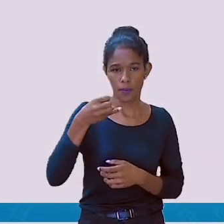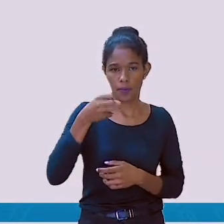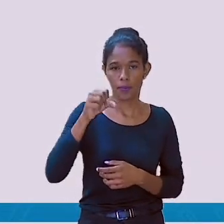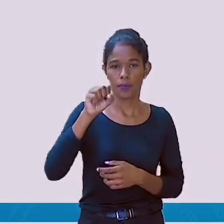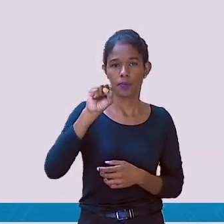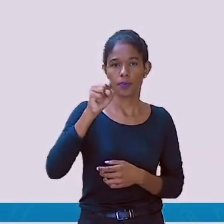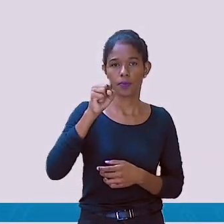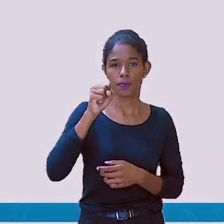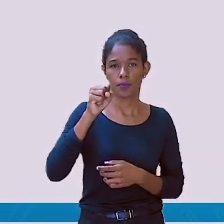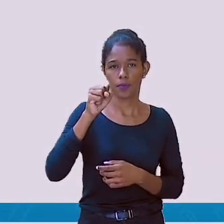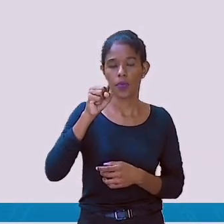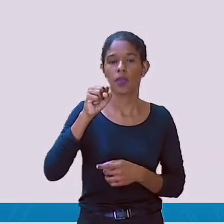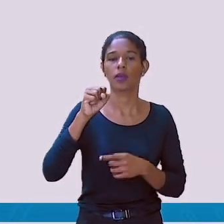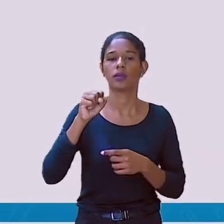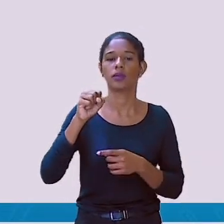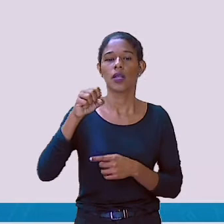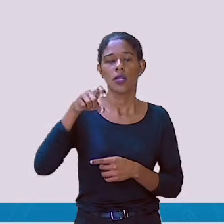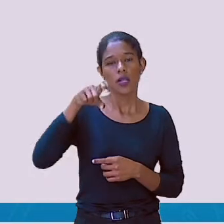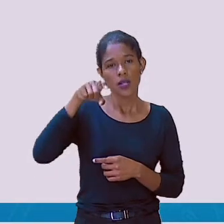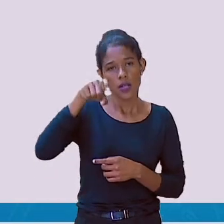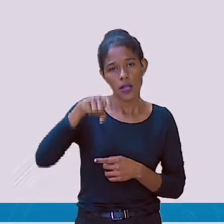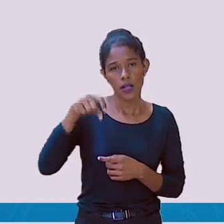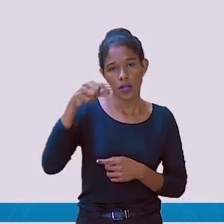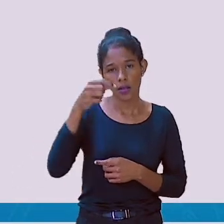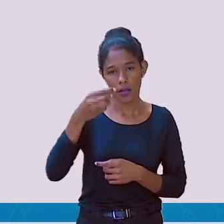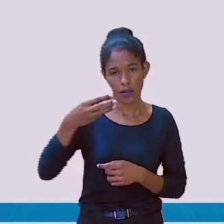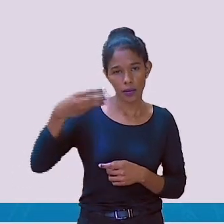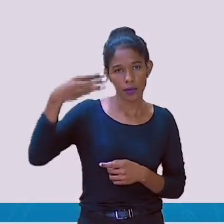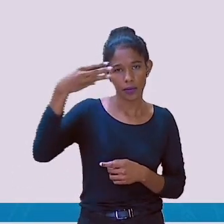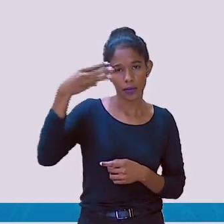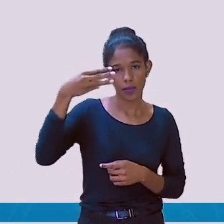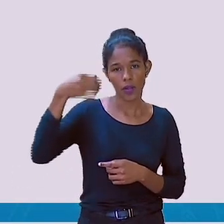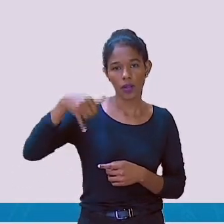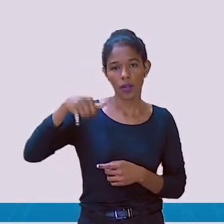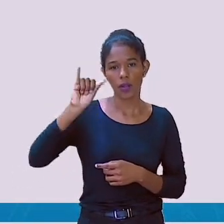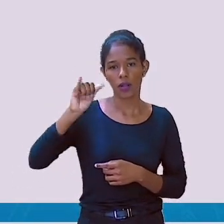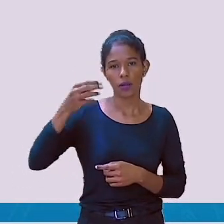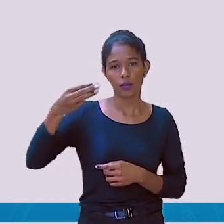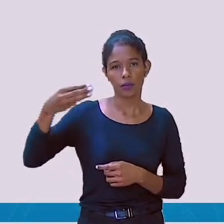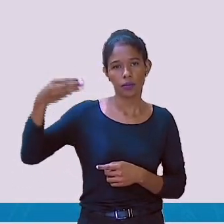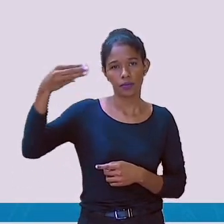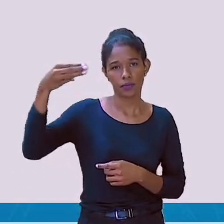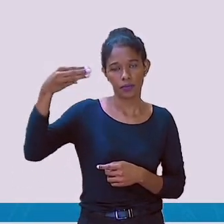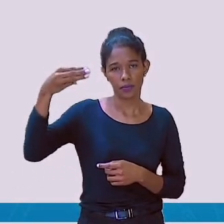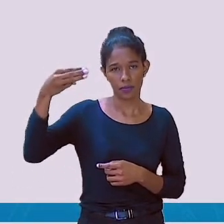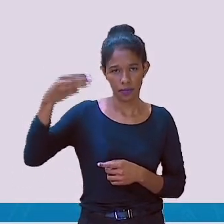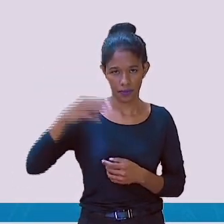x elevado ao cubo, y ao cubo.